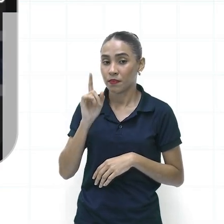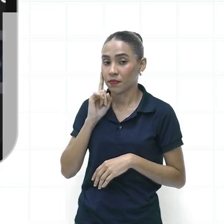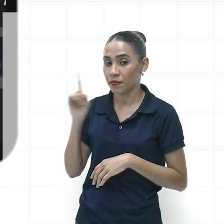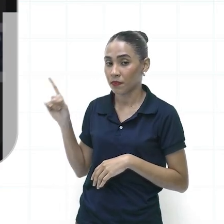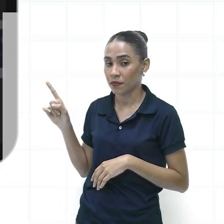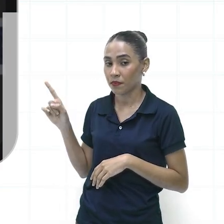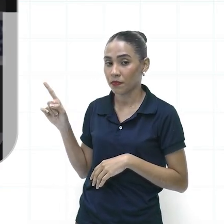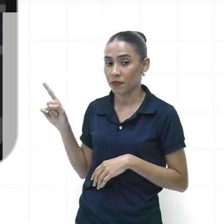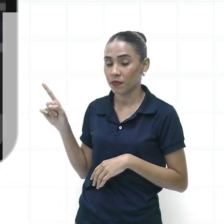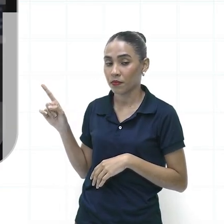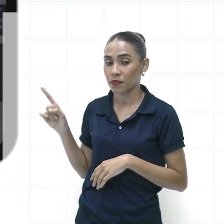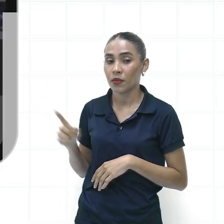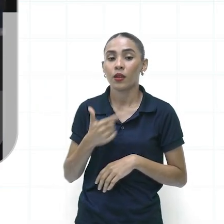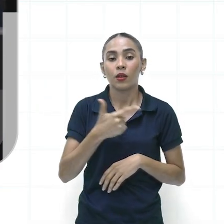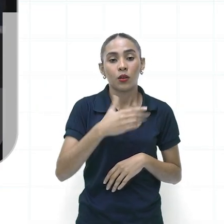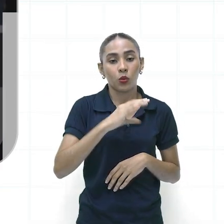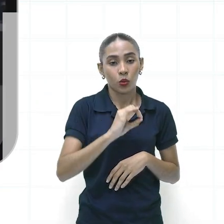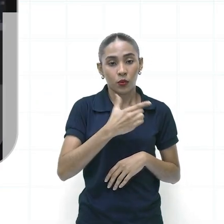atualizado, em